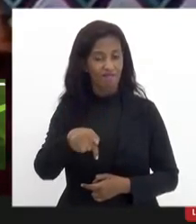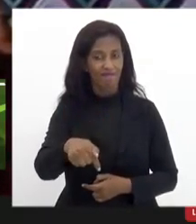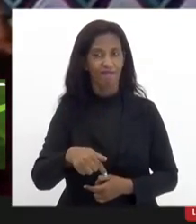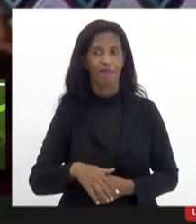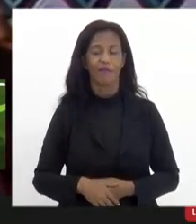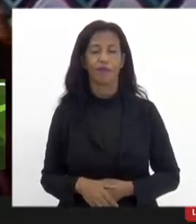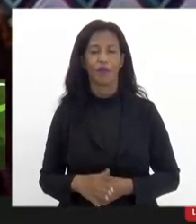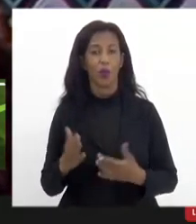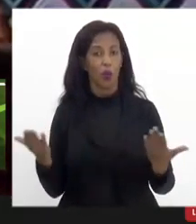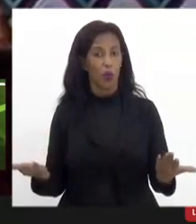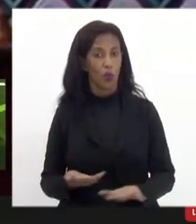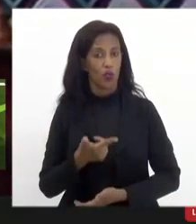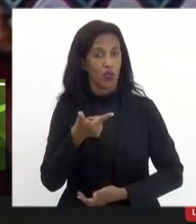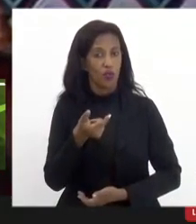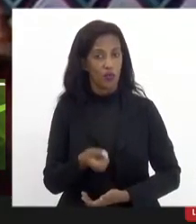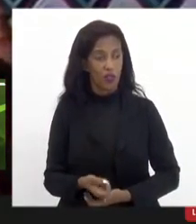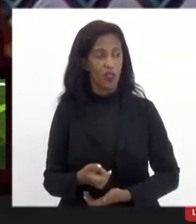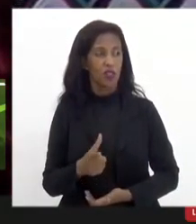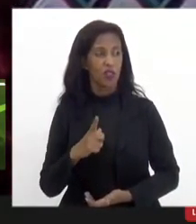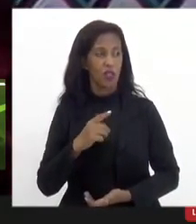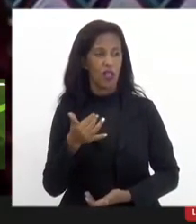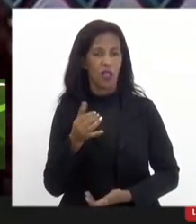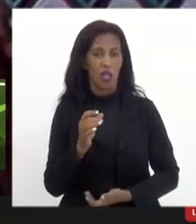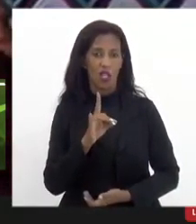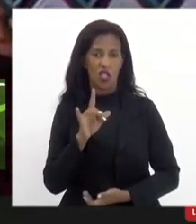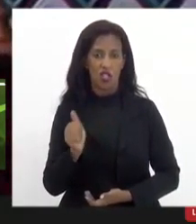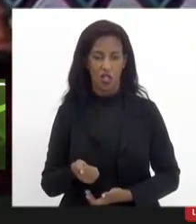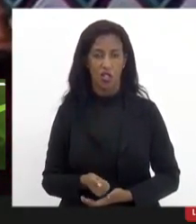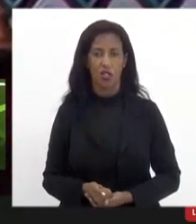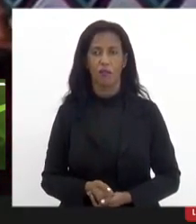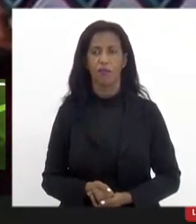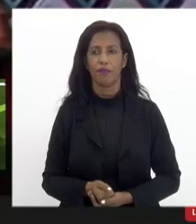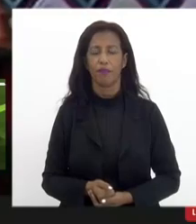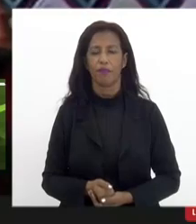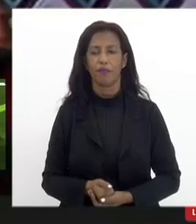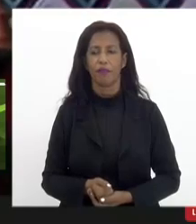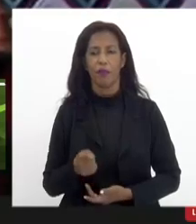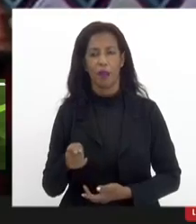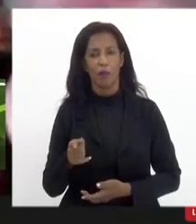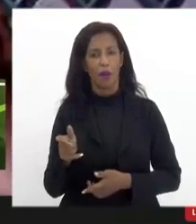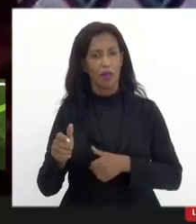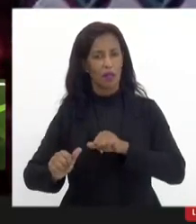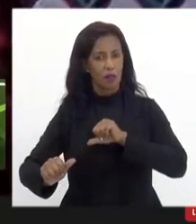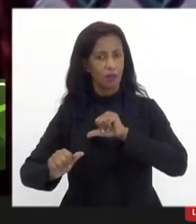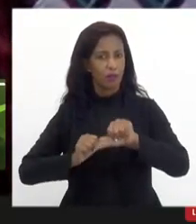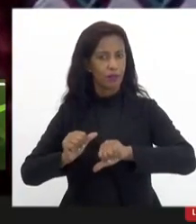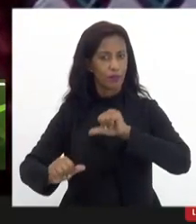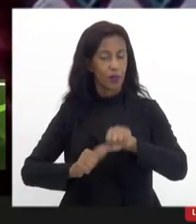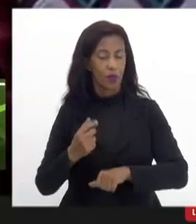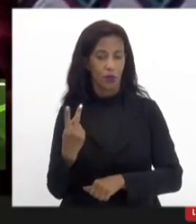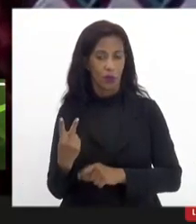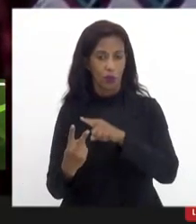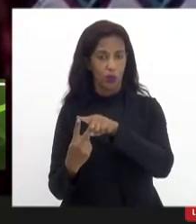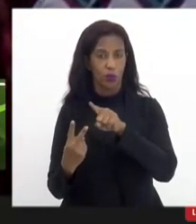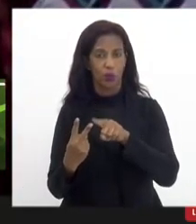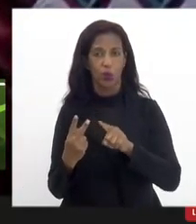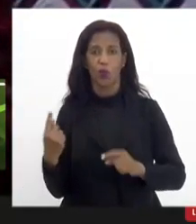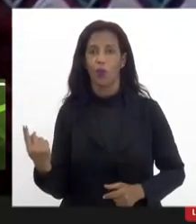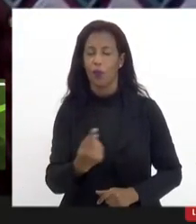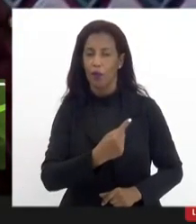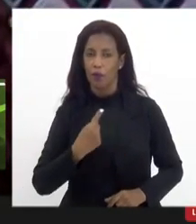né? Hoje já são 20, então a gente tem 10 dias aí para dar essa mobilizada. Então são duas tarefas para